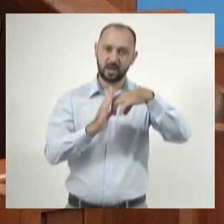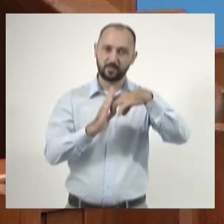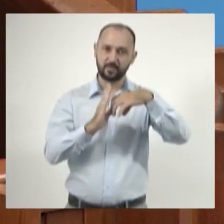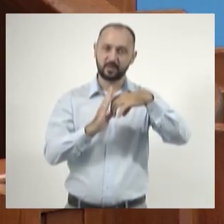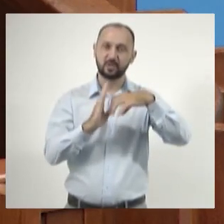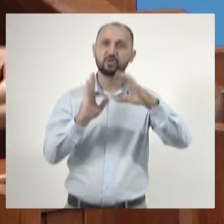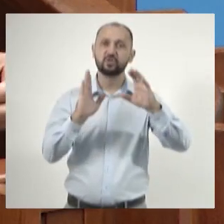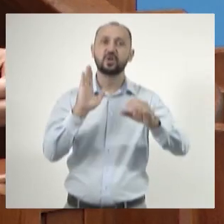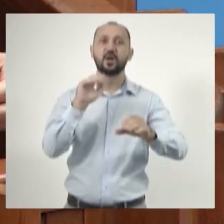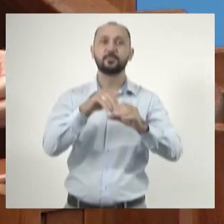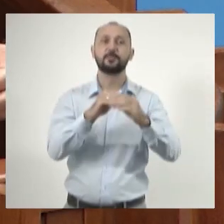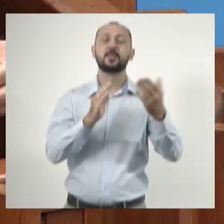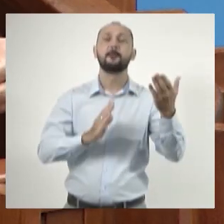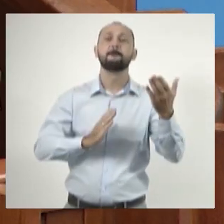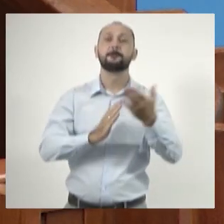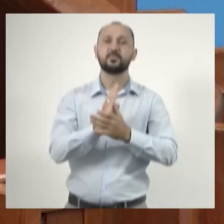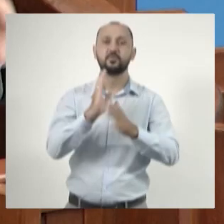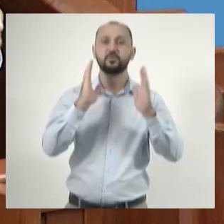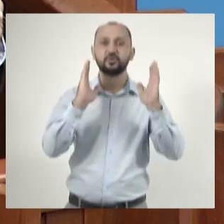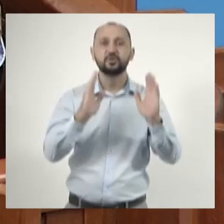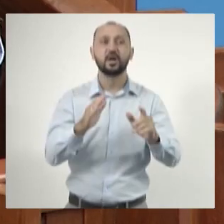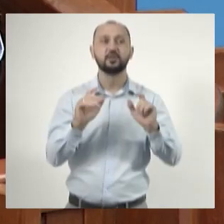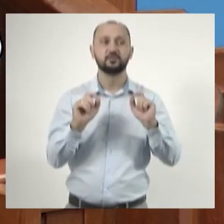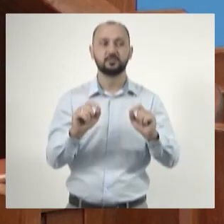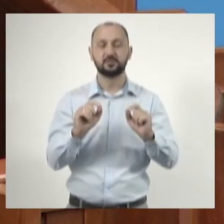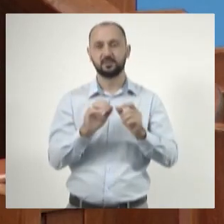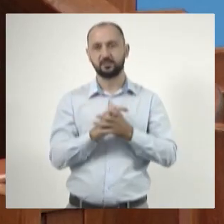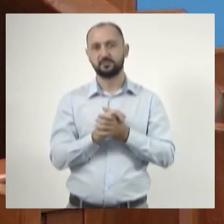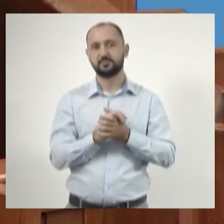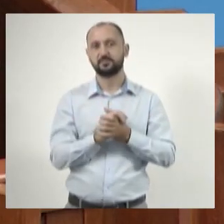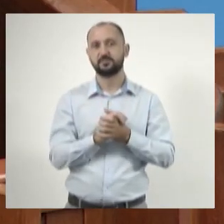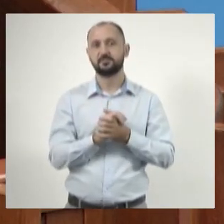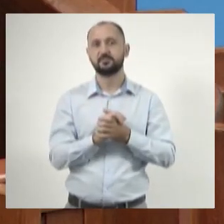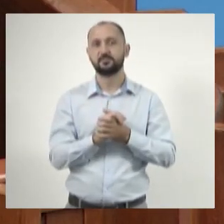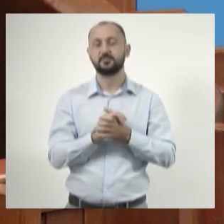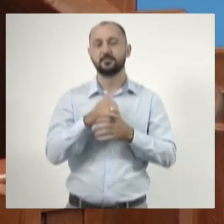votou e aprovou de que